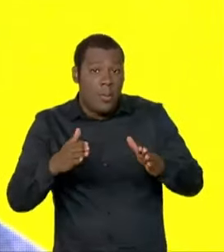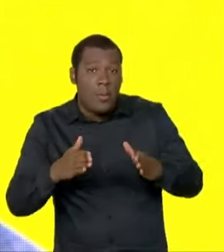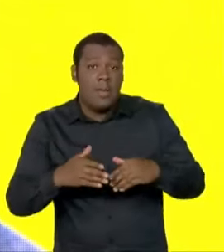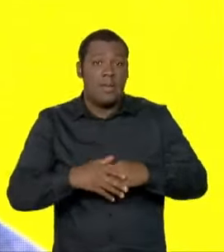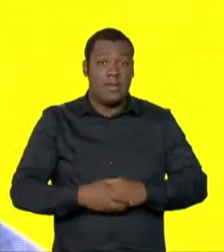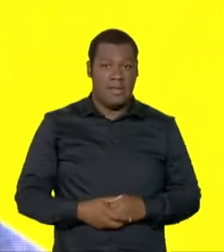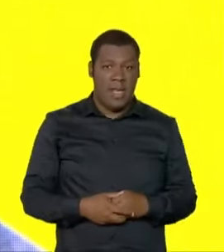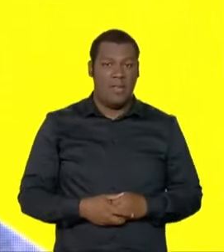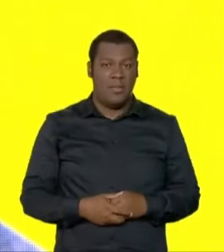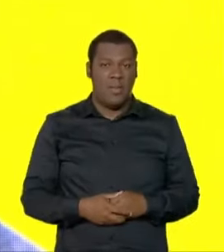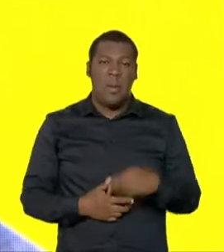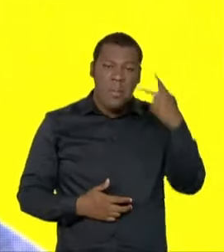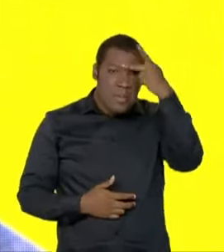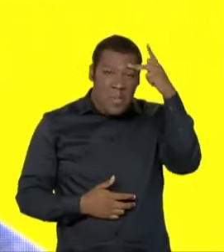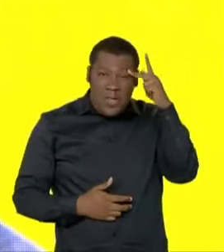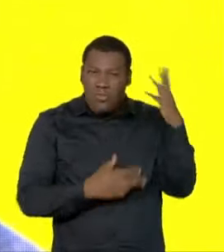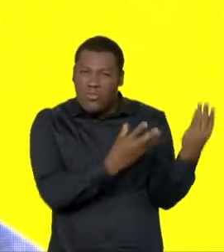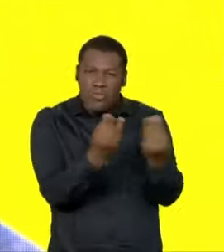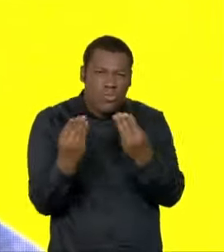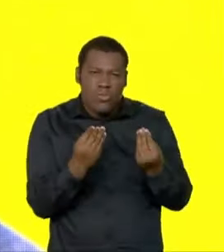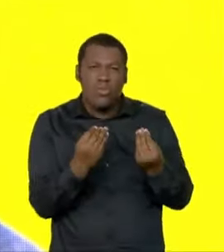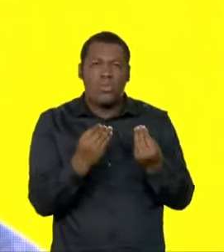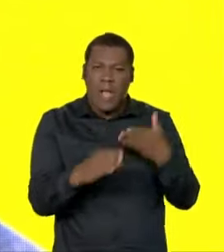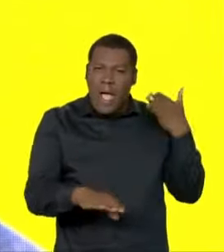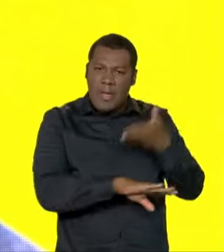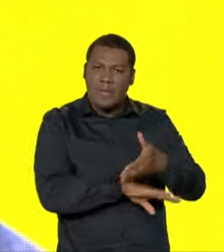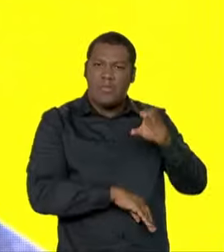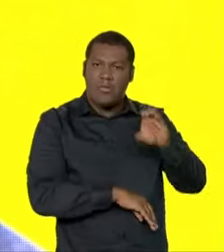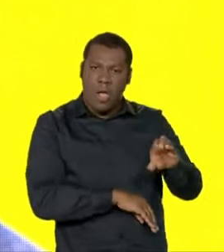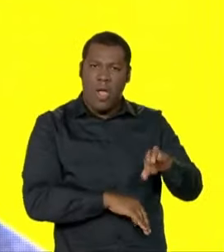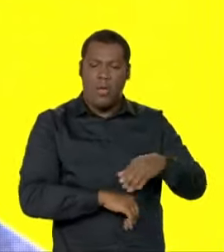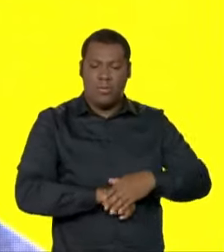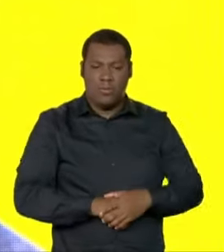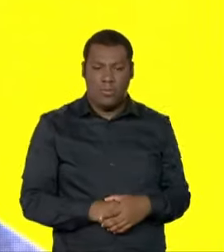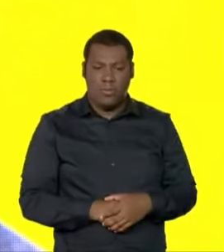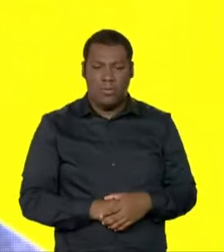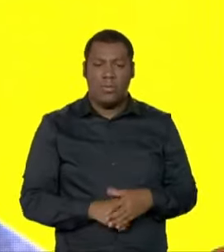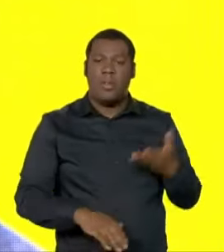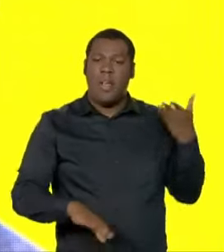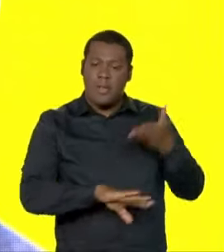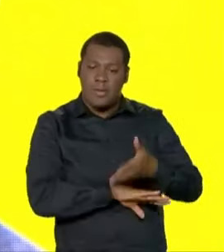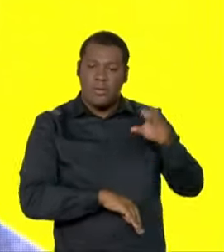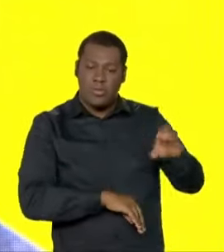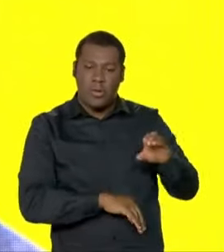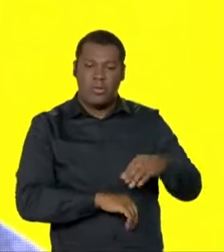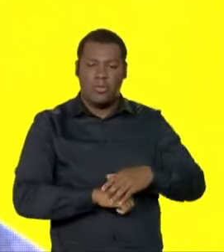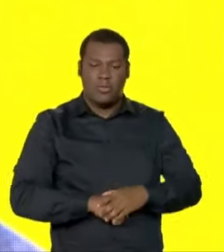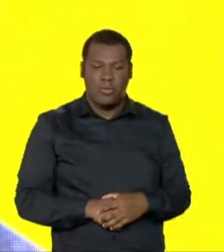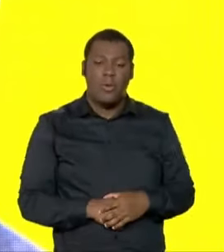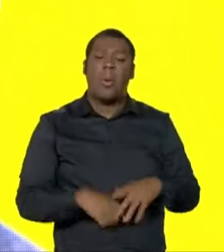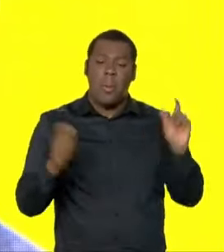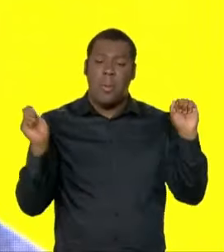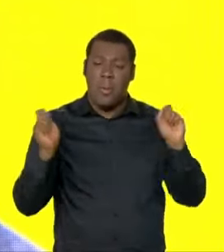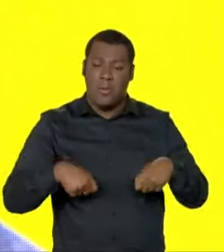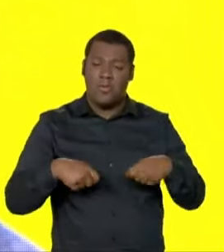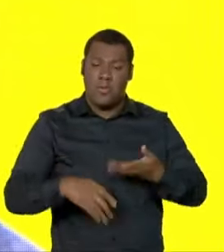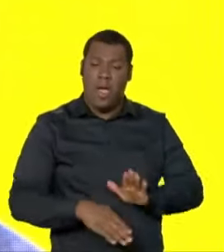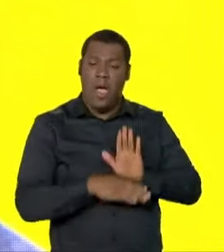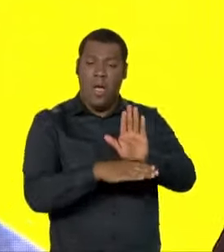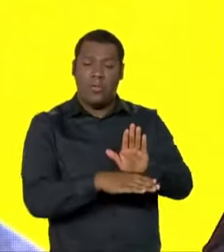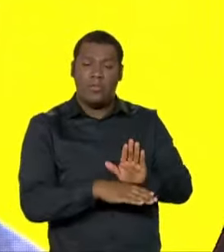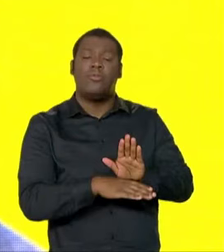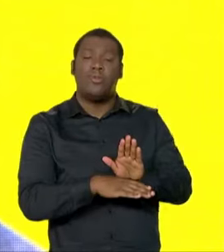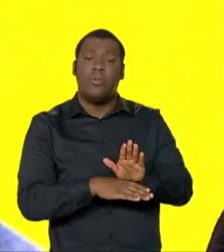muitas Cleides vão ter aquilo que nunca tiveram, acesso ao crédito, para dar condição do